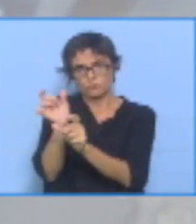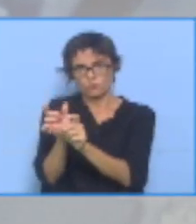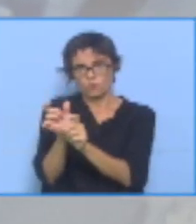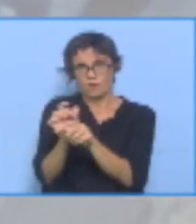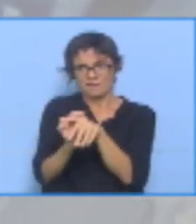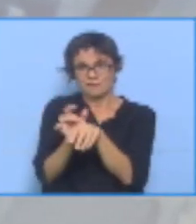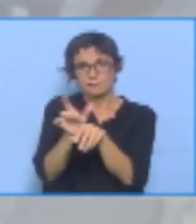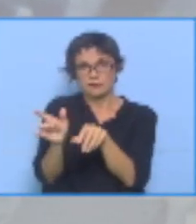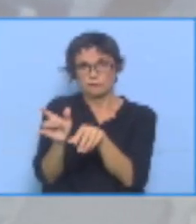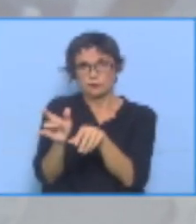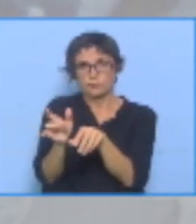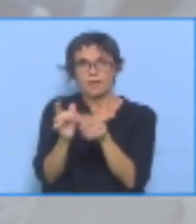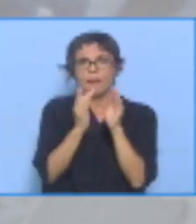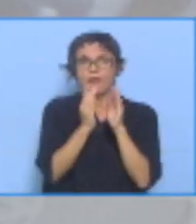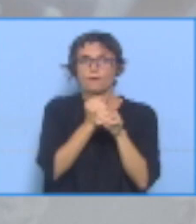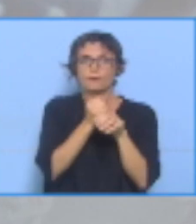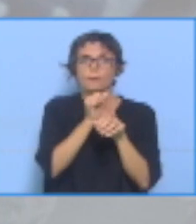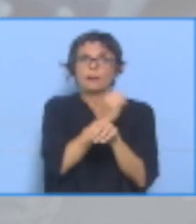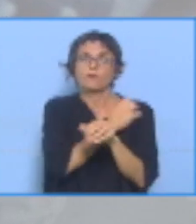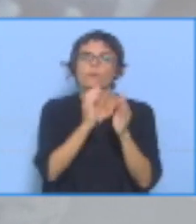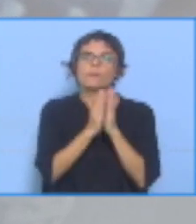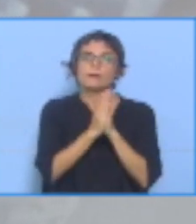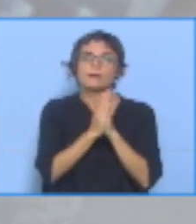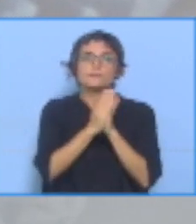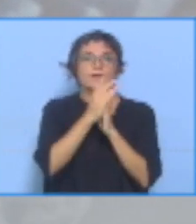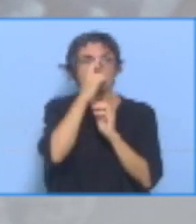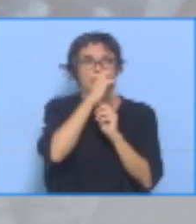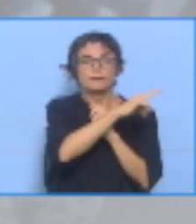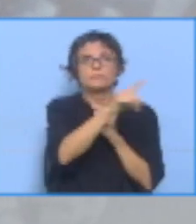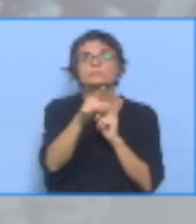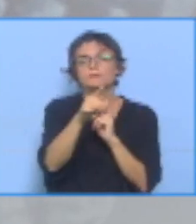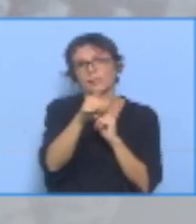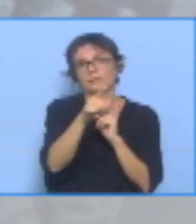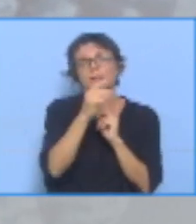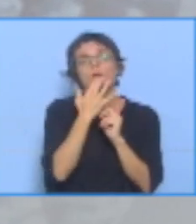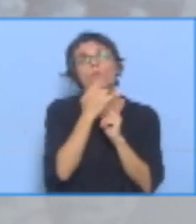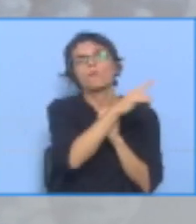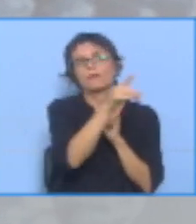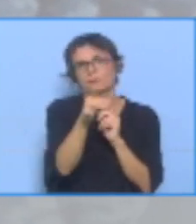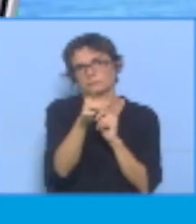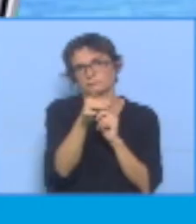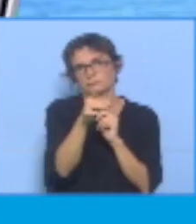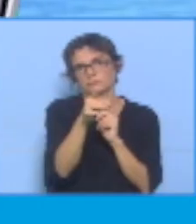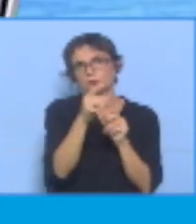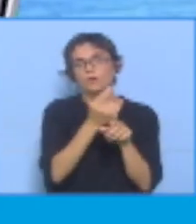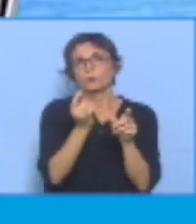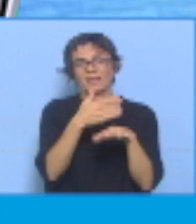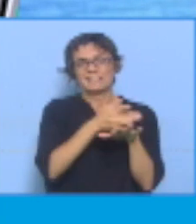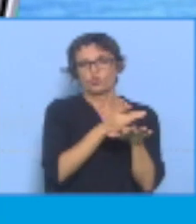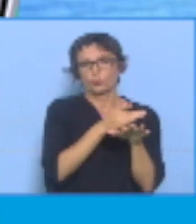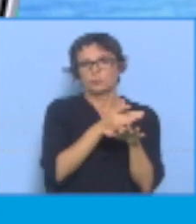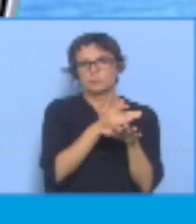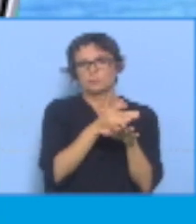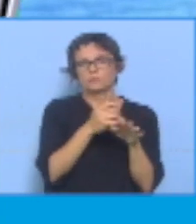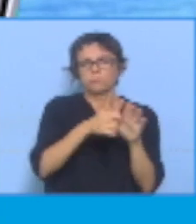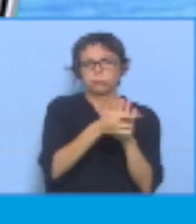sociedade que esta fragilidade ocorre tantas vezes por prepotência de outros setores, não é? Exatamente, é a